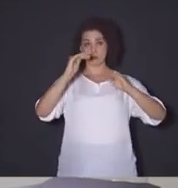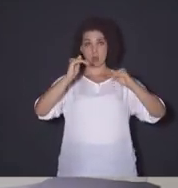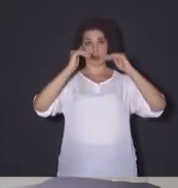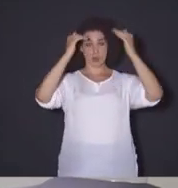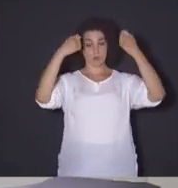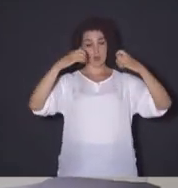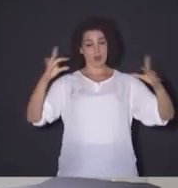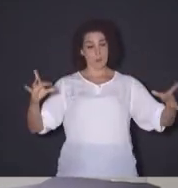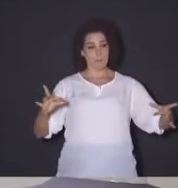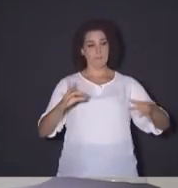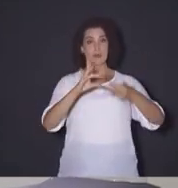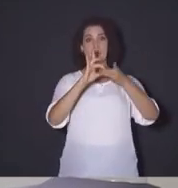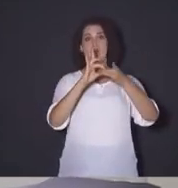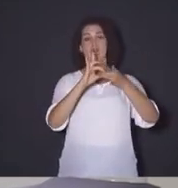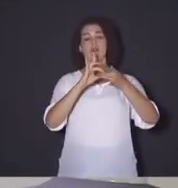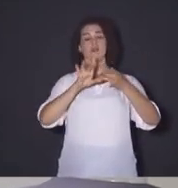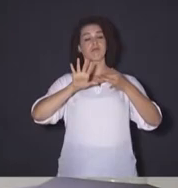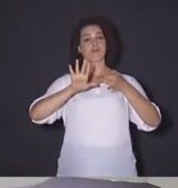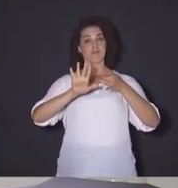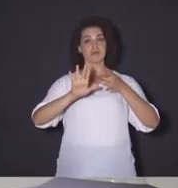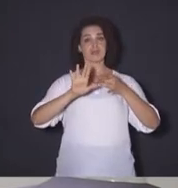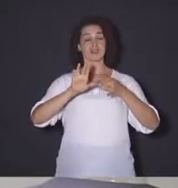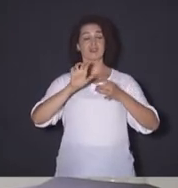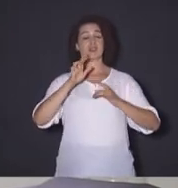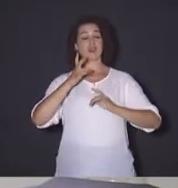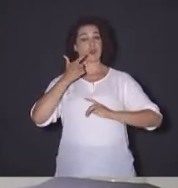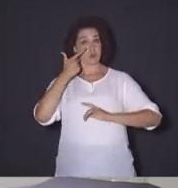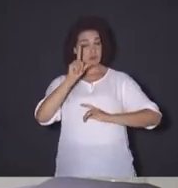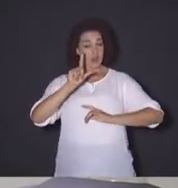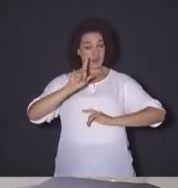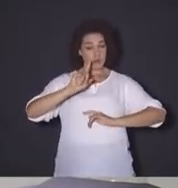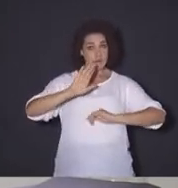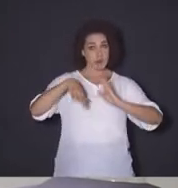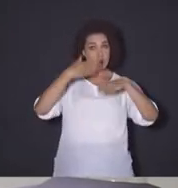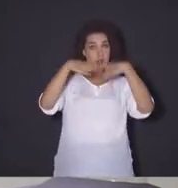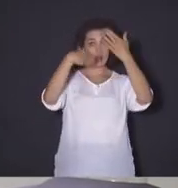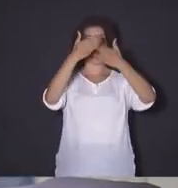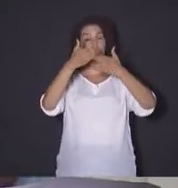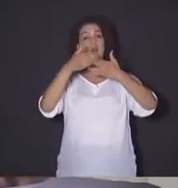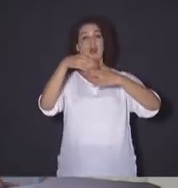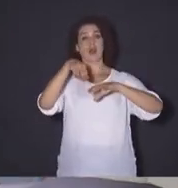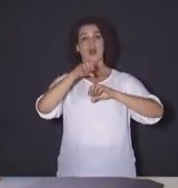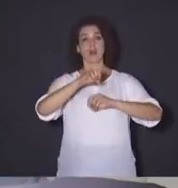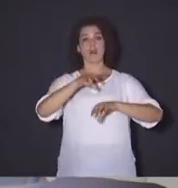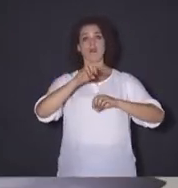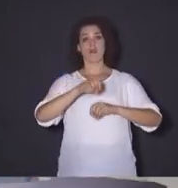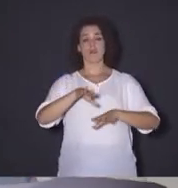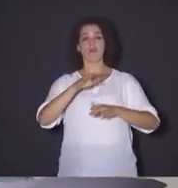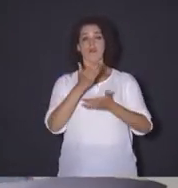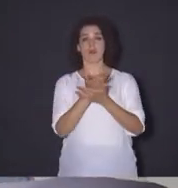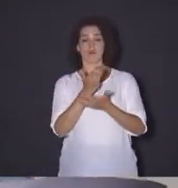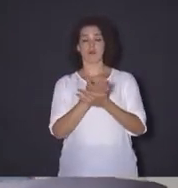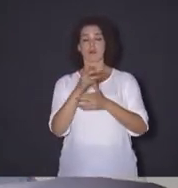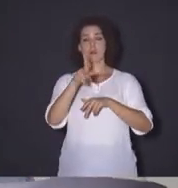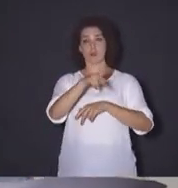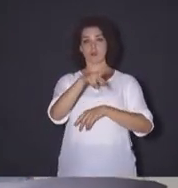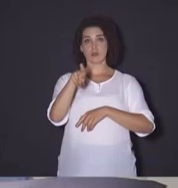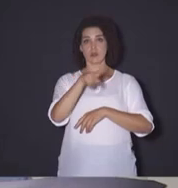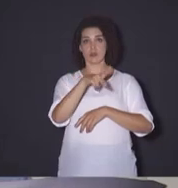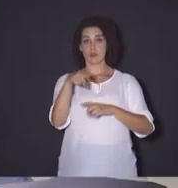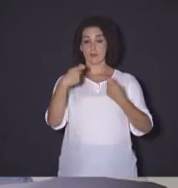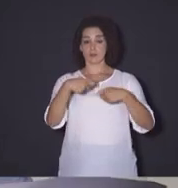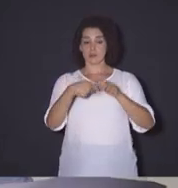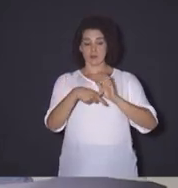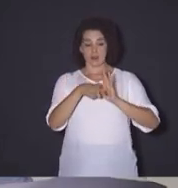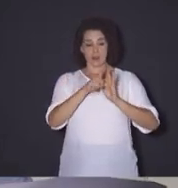eu costumo dizer é que nós só vamos avançar na formação de professores quanto mais nós construirmos a identidade das